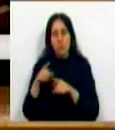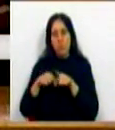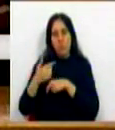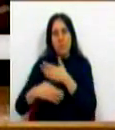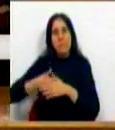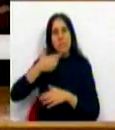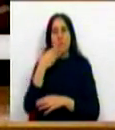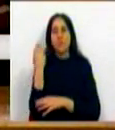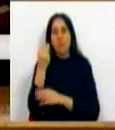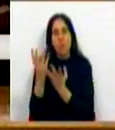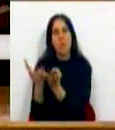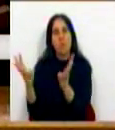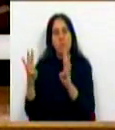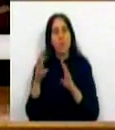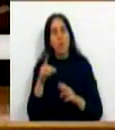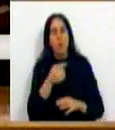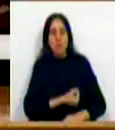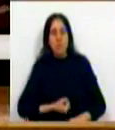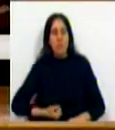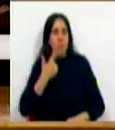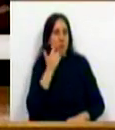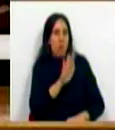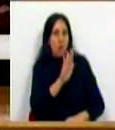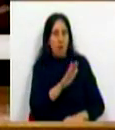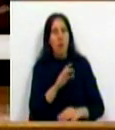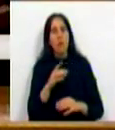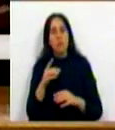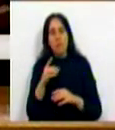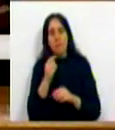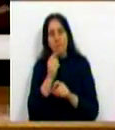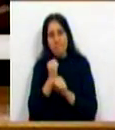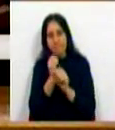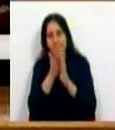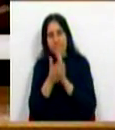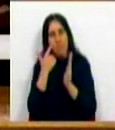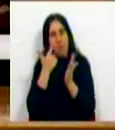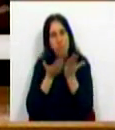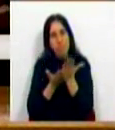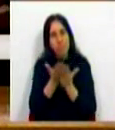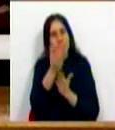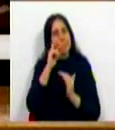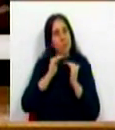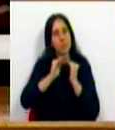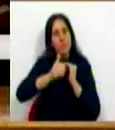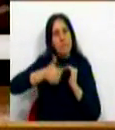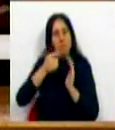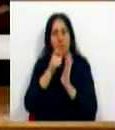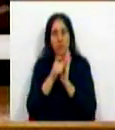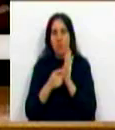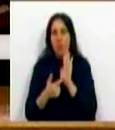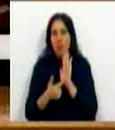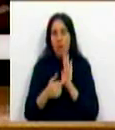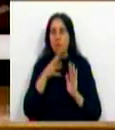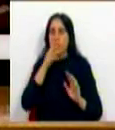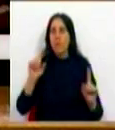para jovens e para desempregados de longa duração e para inserções mais longas e sustentáveis no mercado de trabalho. É também uma parte desta agenda. Em